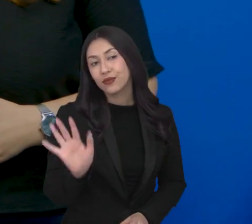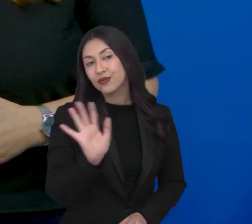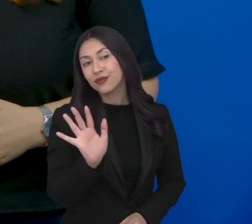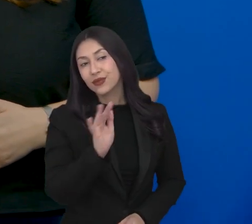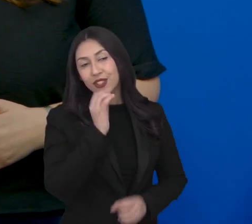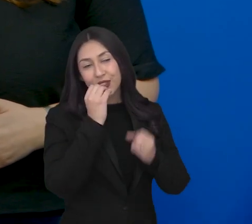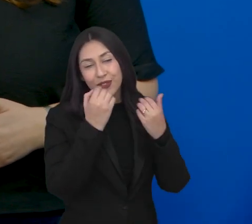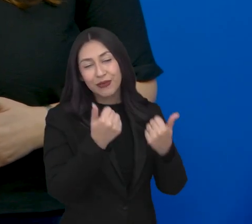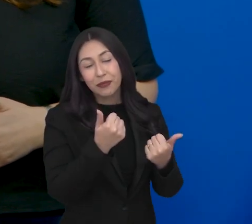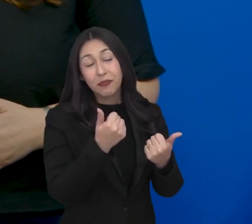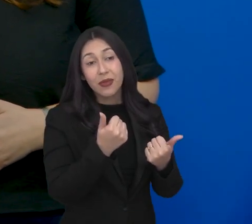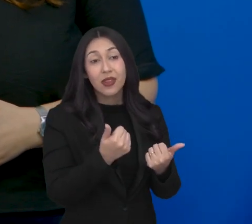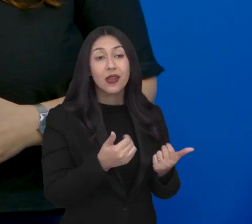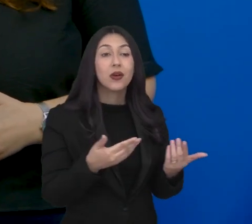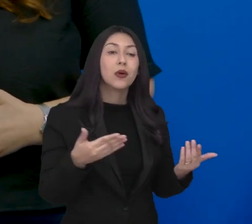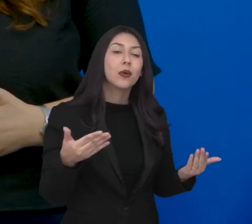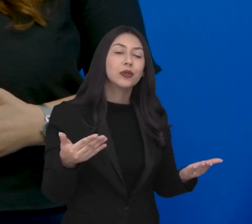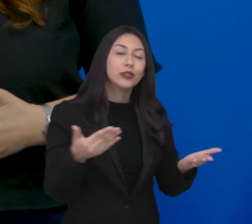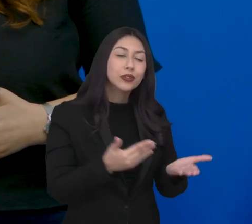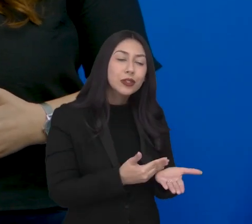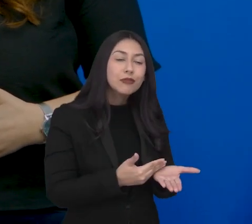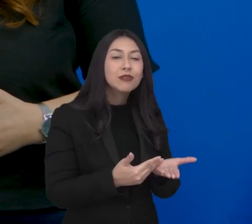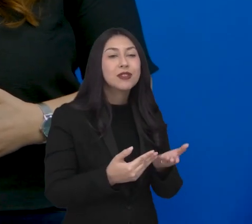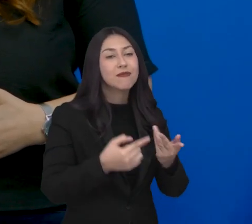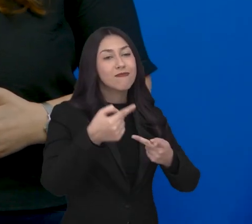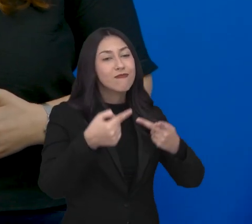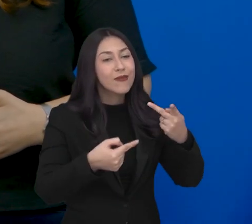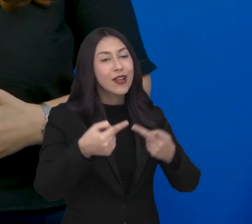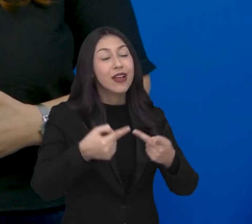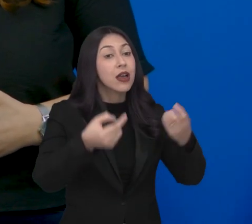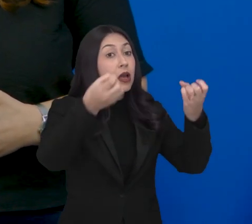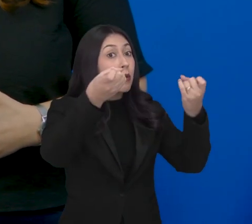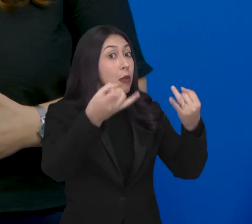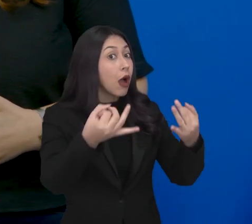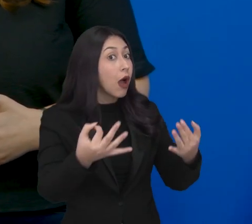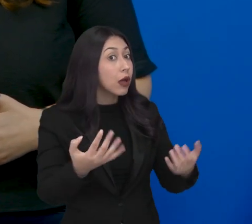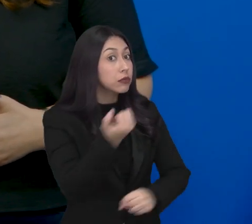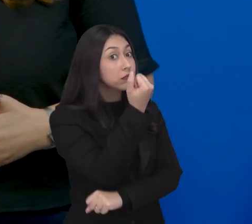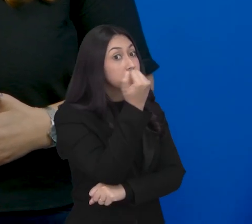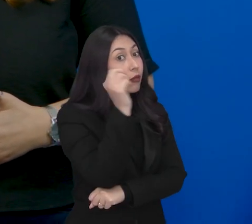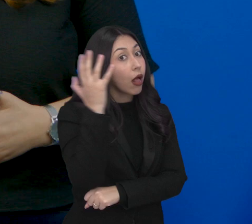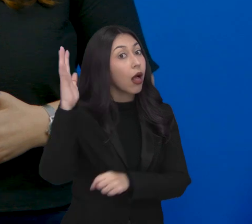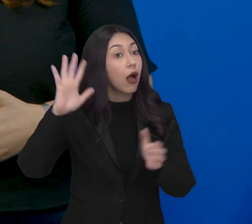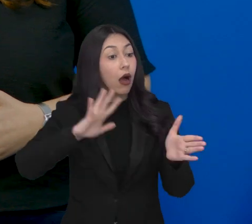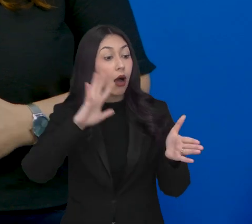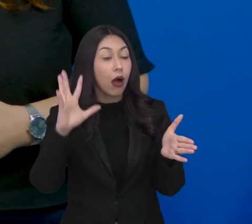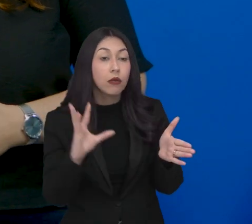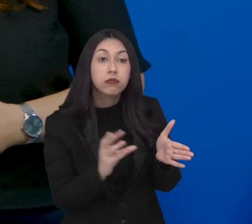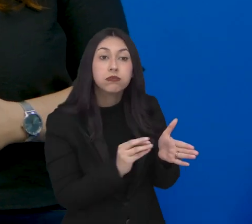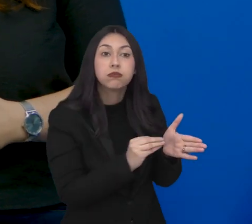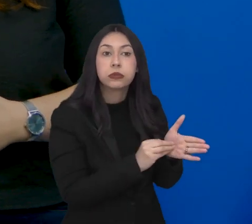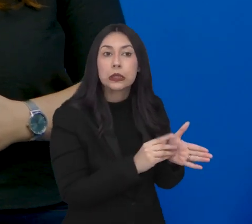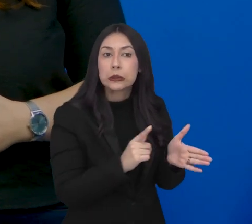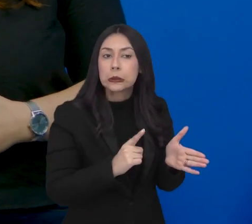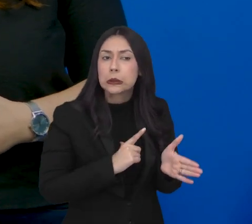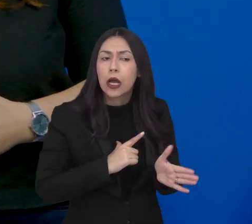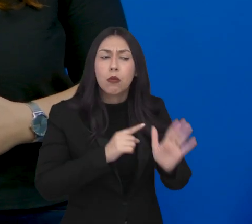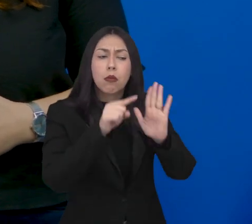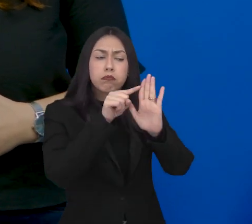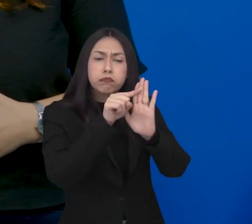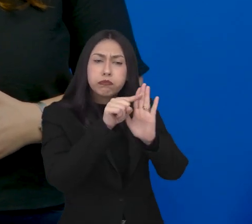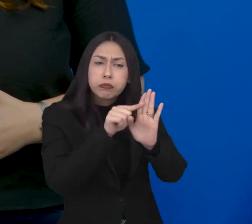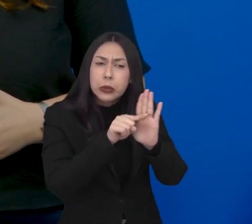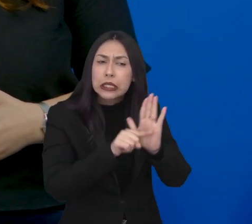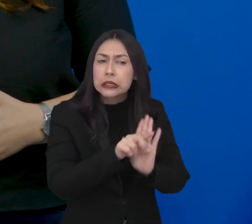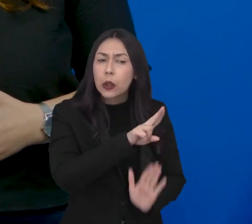Oi, gente, tudo bom? Nós começamos o Sobre Política falando sobre a floresta amazônica. O projeto de monitoramento da